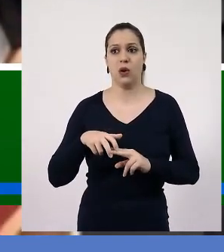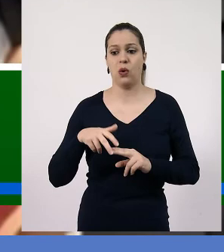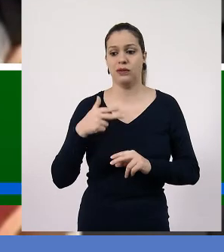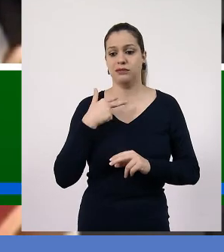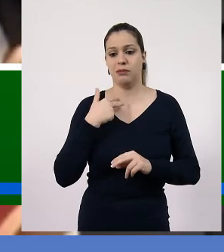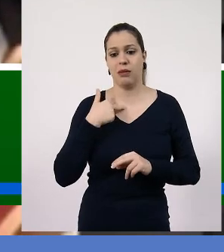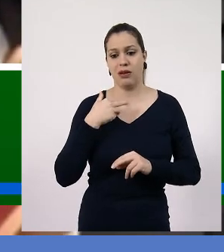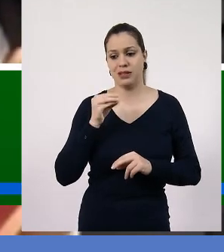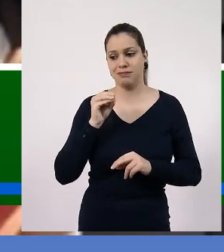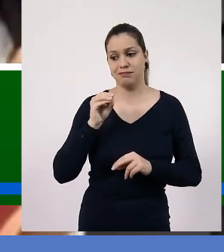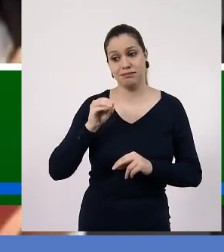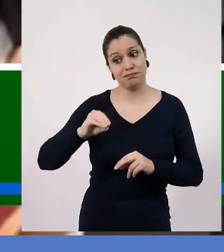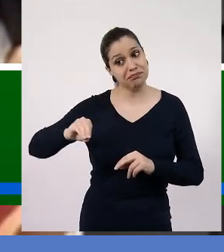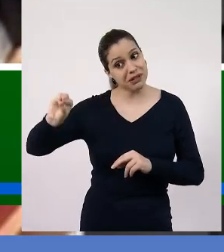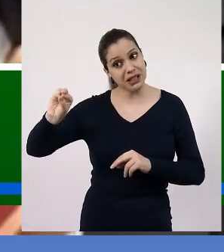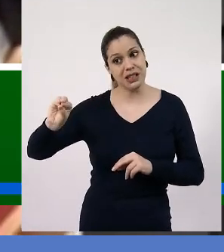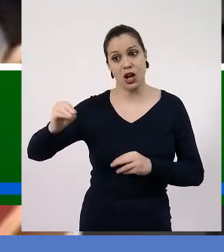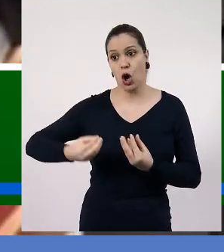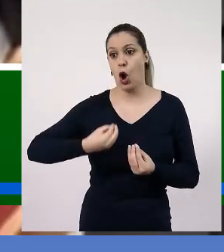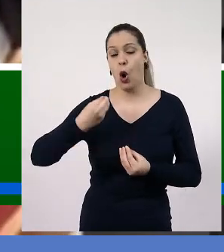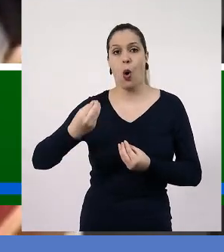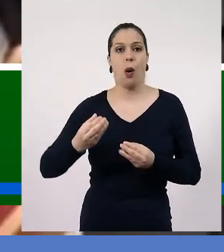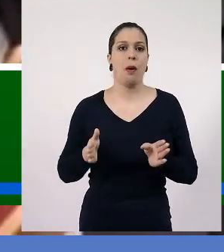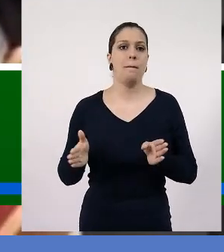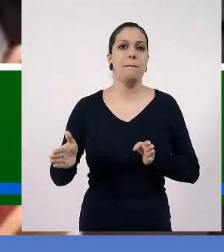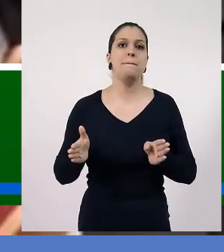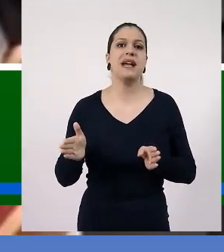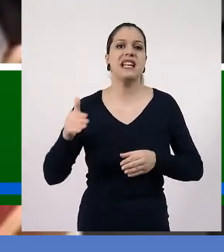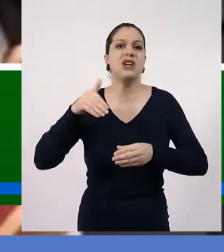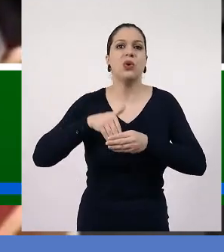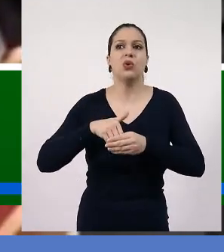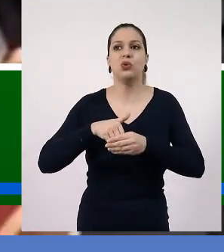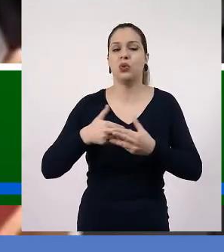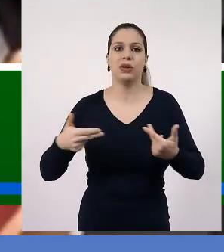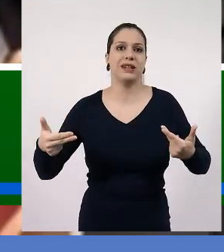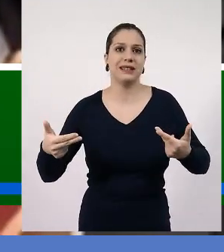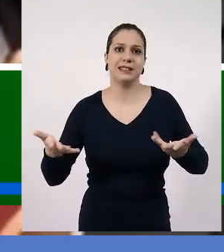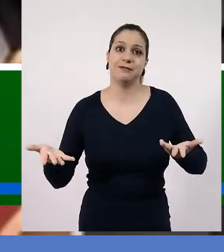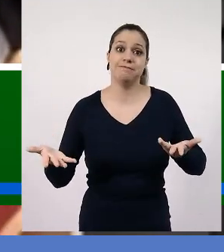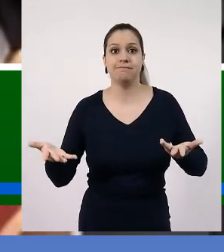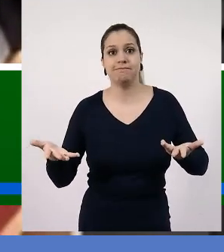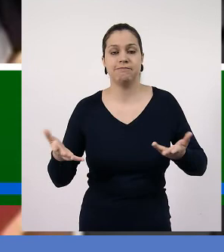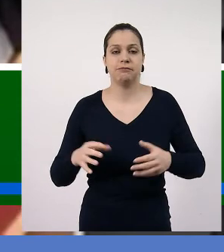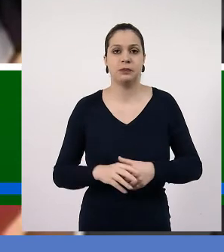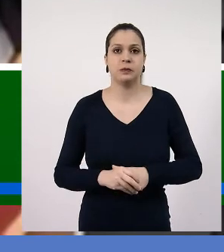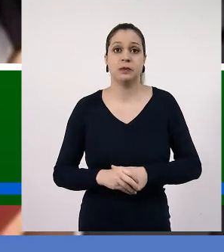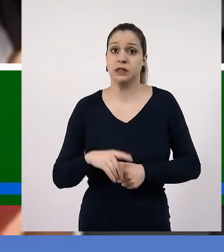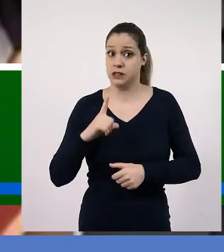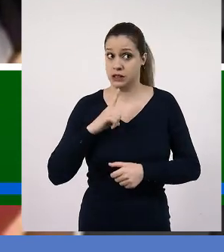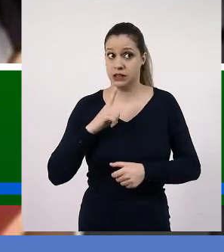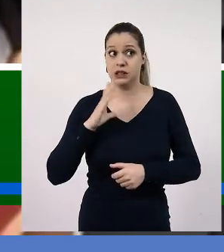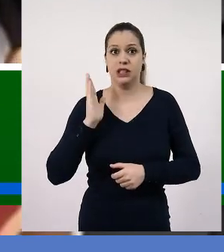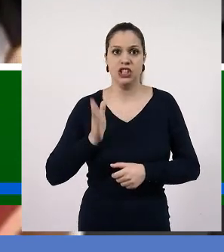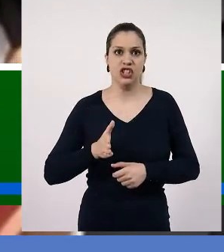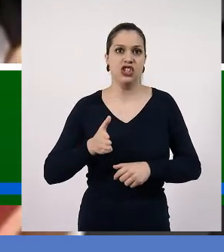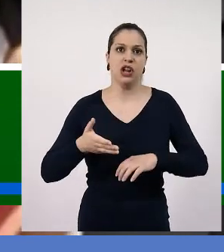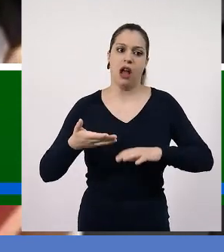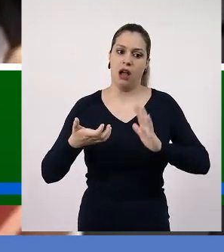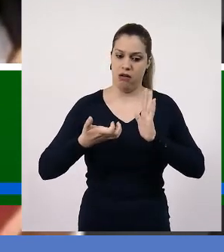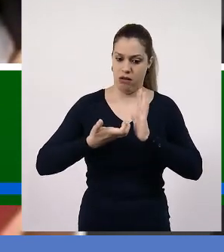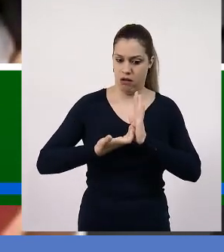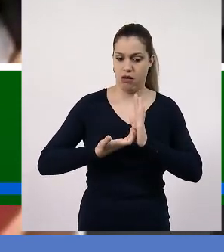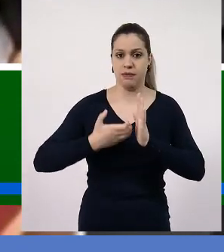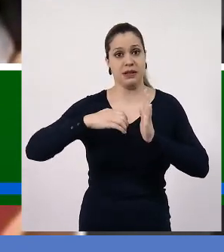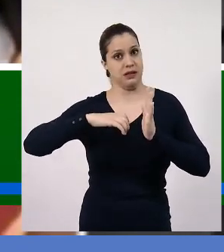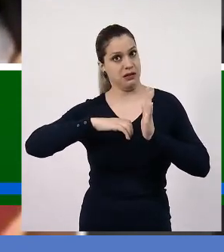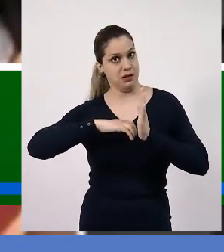você prorrogar, estender o mandato para lá na frente modificar as eleições. Isso faz tempo que tramita na Câmara e no